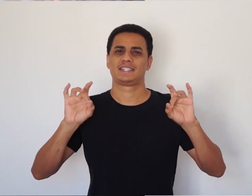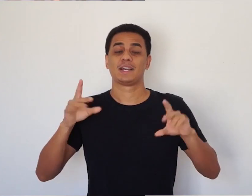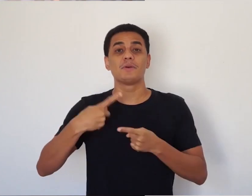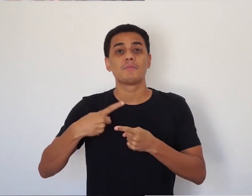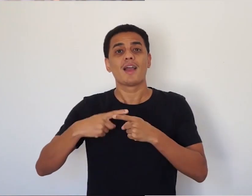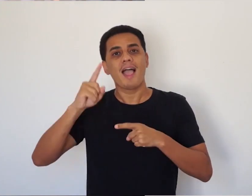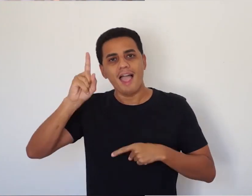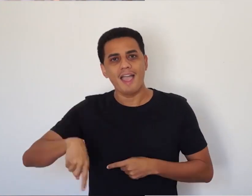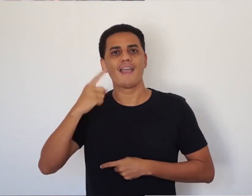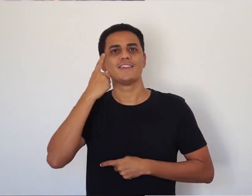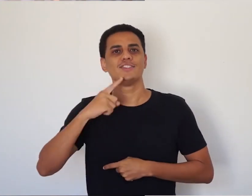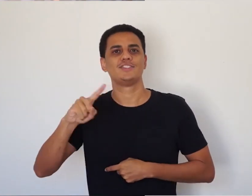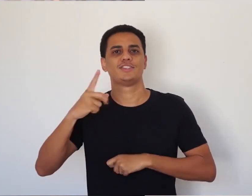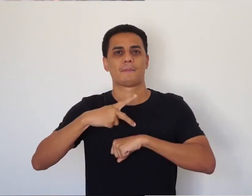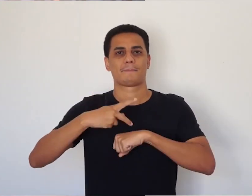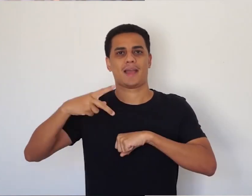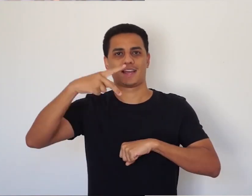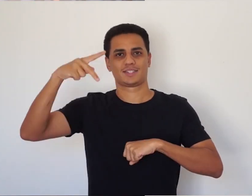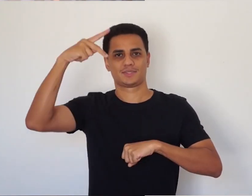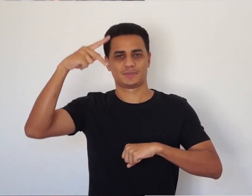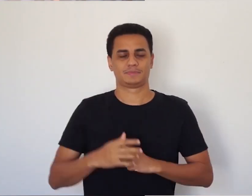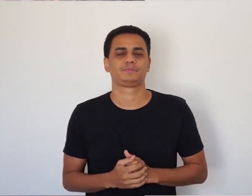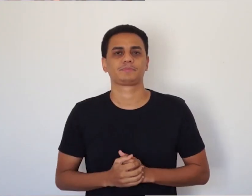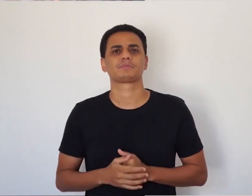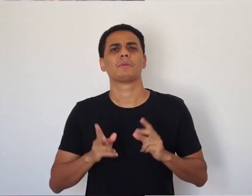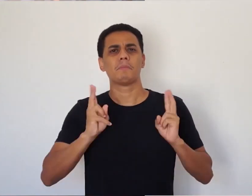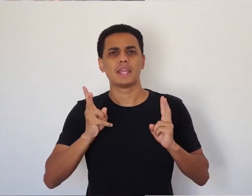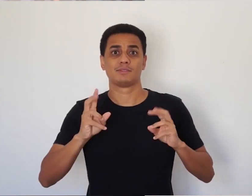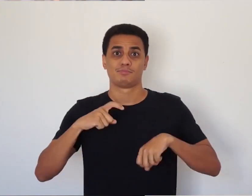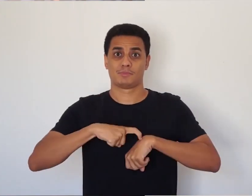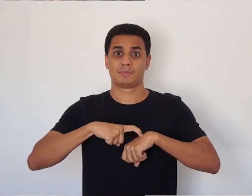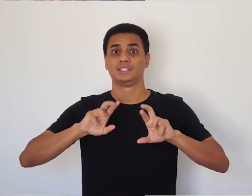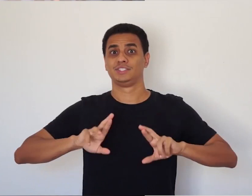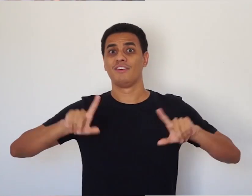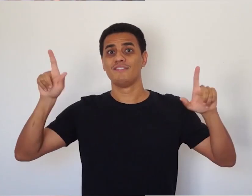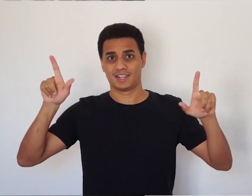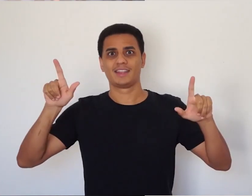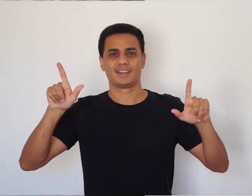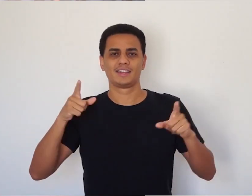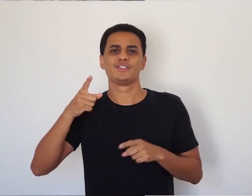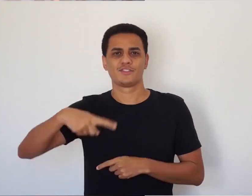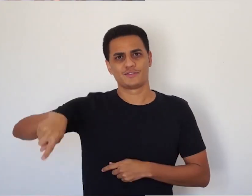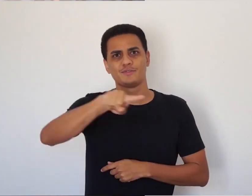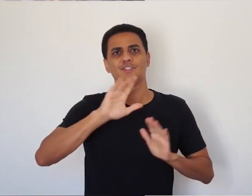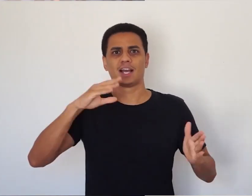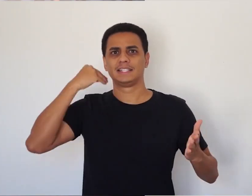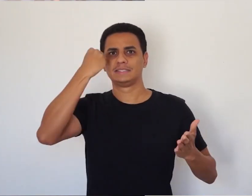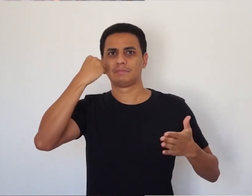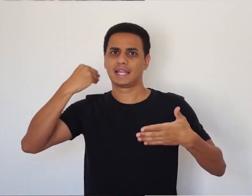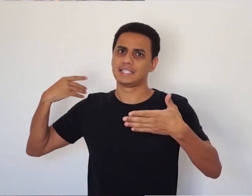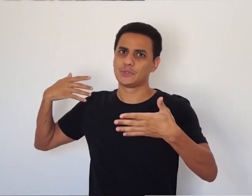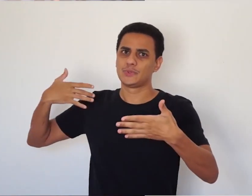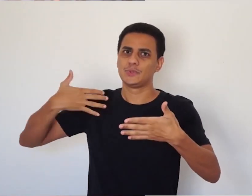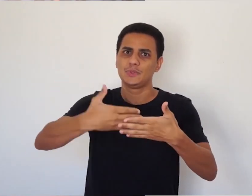especial porque hoje estamos celebrando a Páscoa, né? E no meio de um contexto muito diferente de todas as Páscoas que certamente